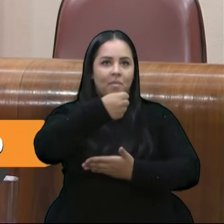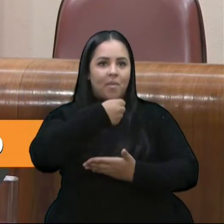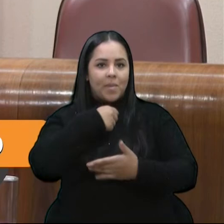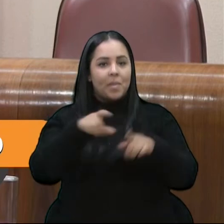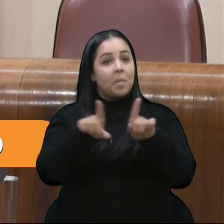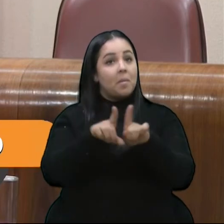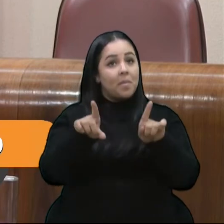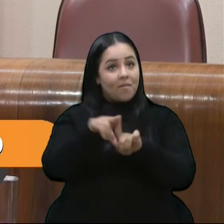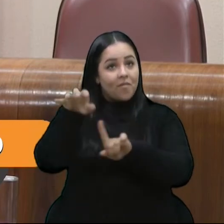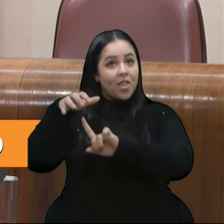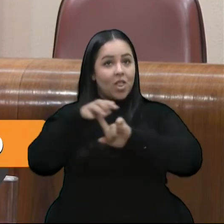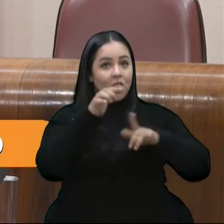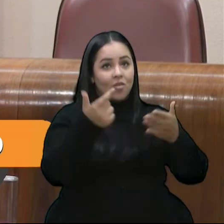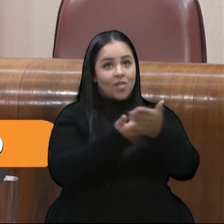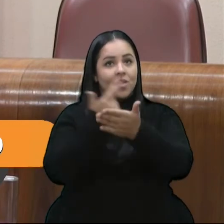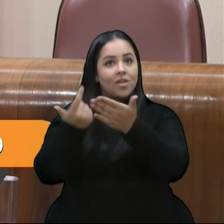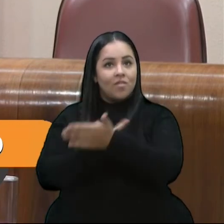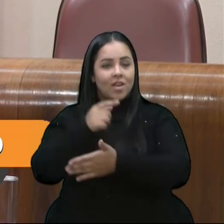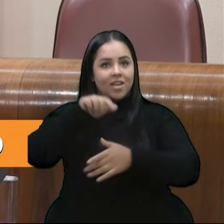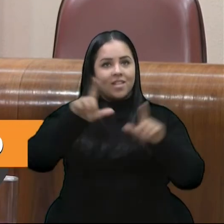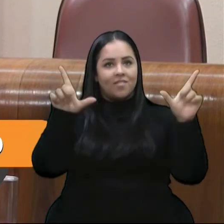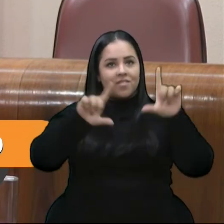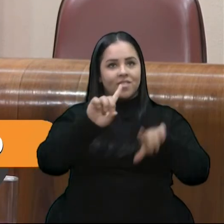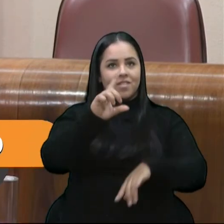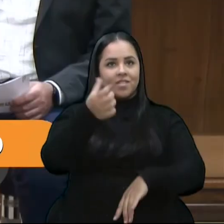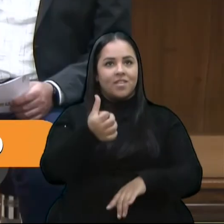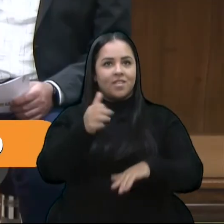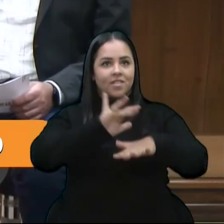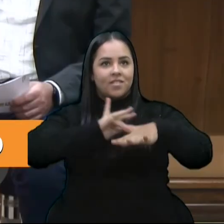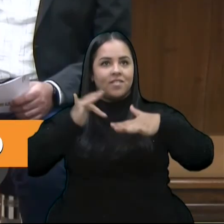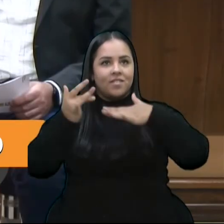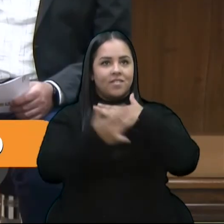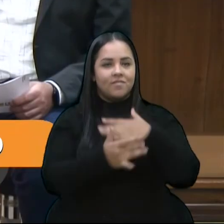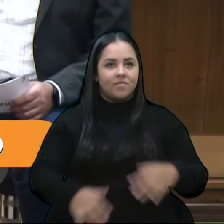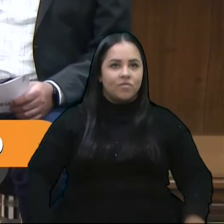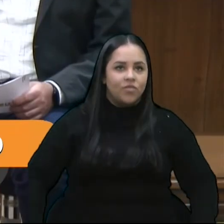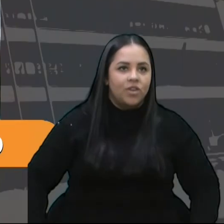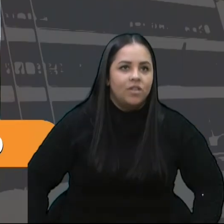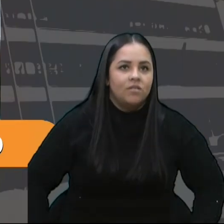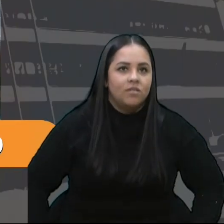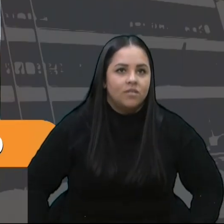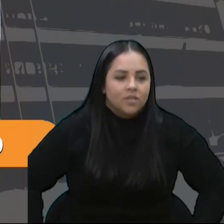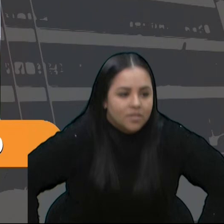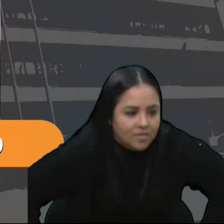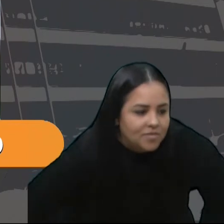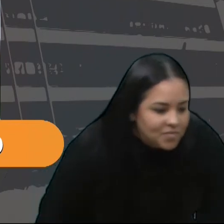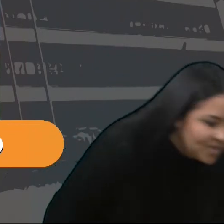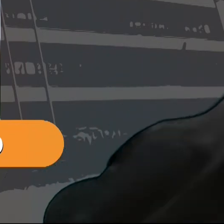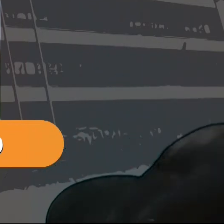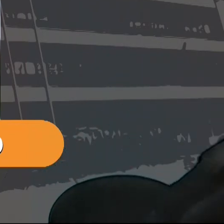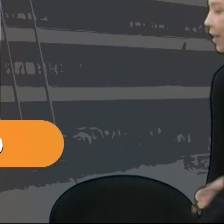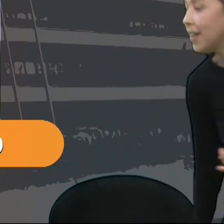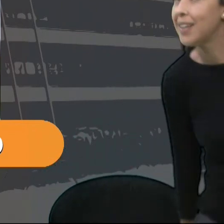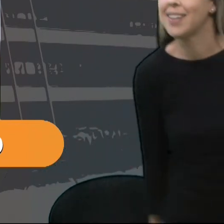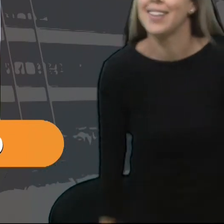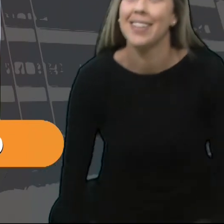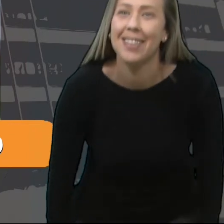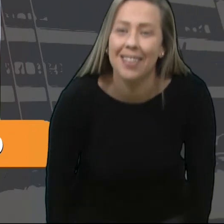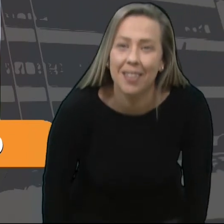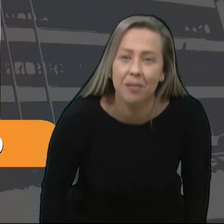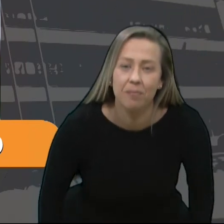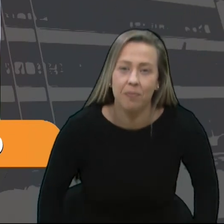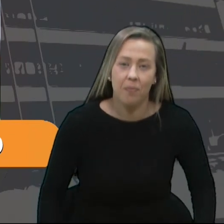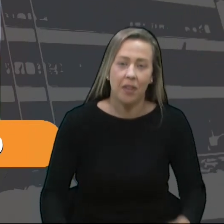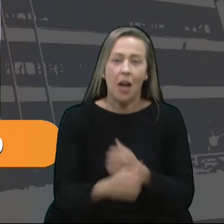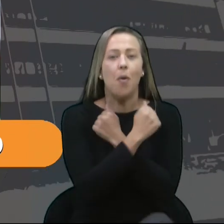16 da TV Câmara e redes sociais. Agradeço, Thales, um abraço. Também queria deixar um abraço para a Letícia, que é a